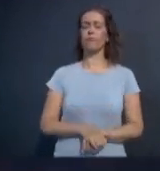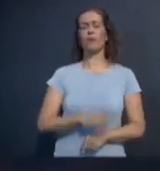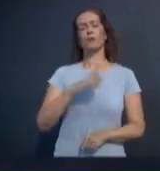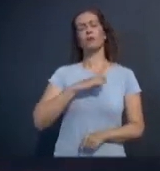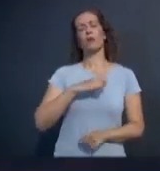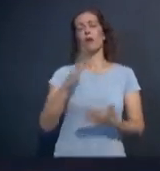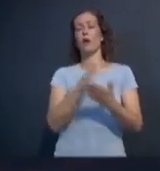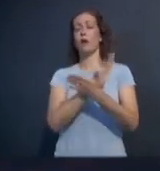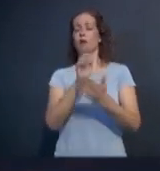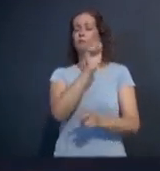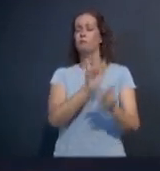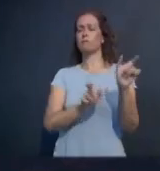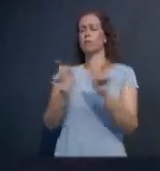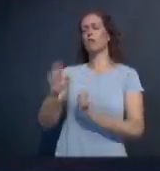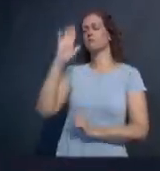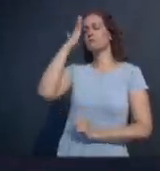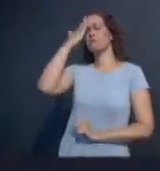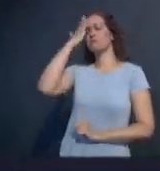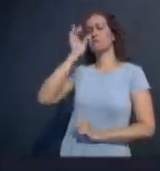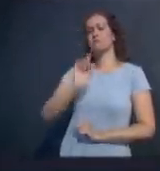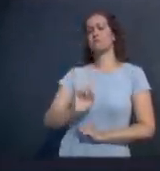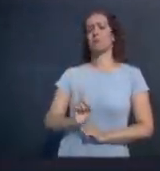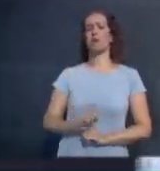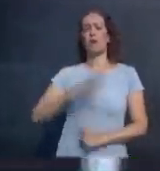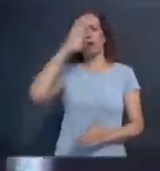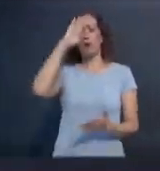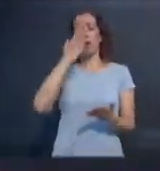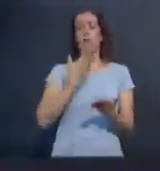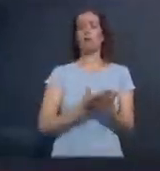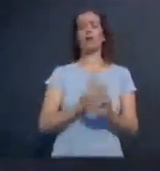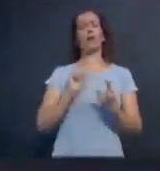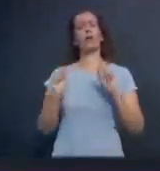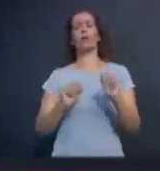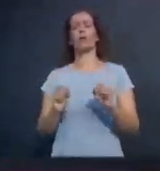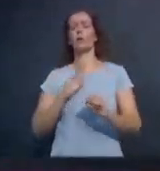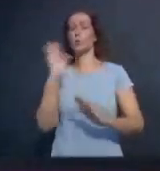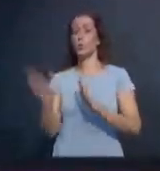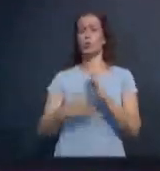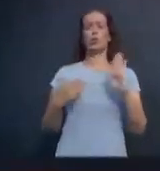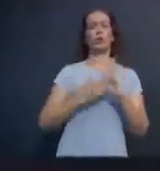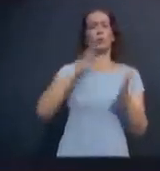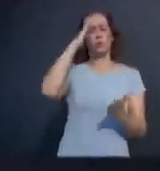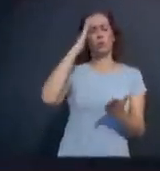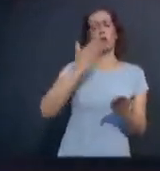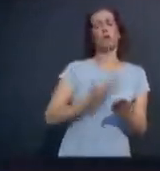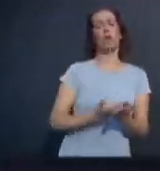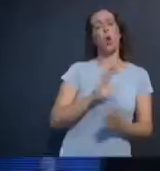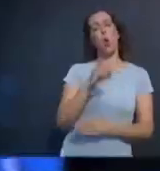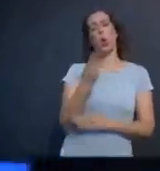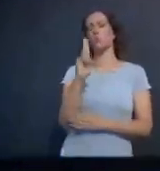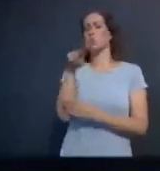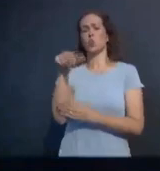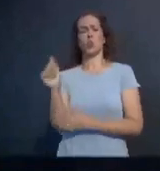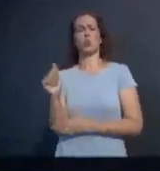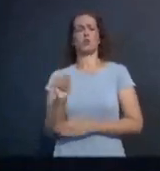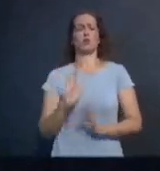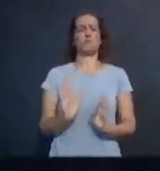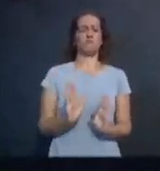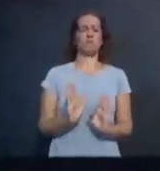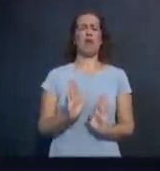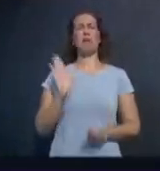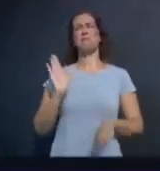essa compreensão. Crer é assim: ou é absoluto, ou nunca vai ser